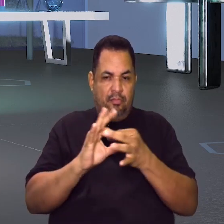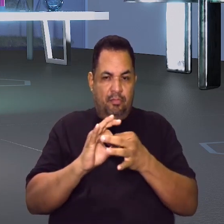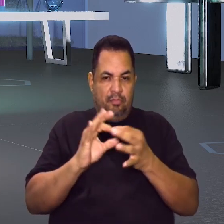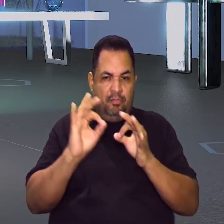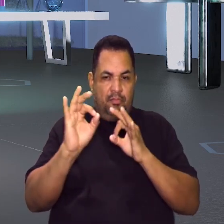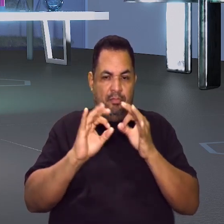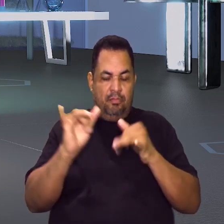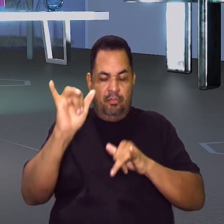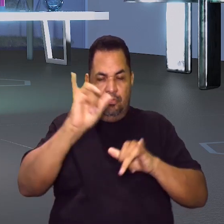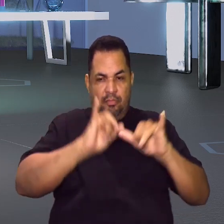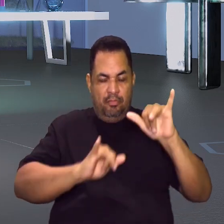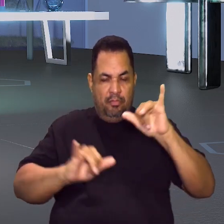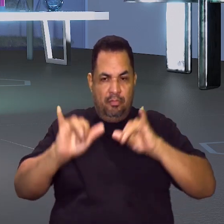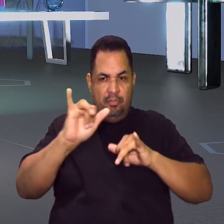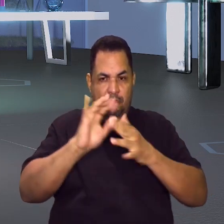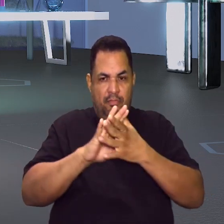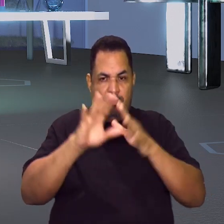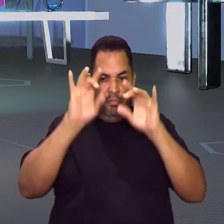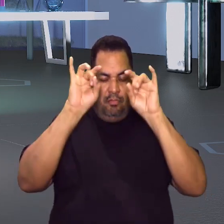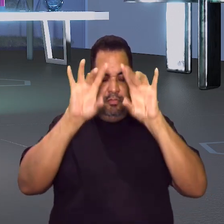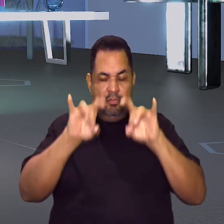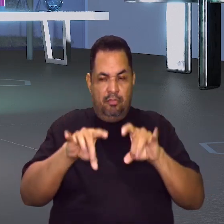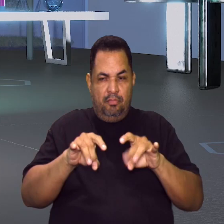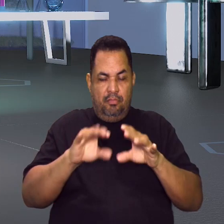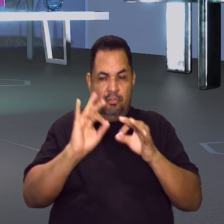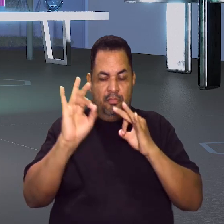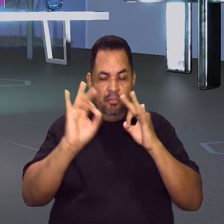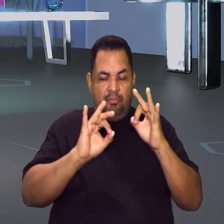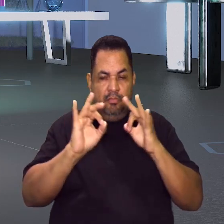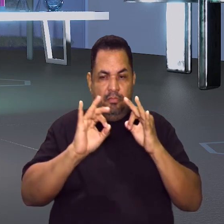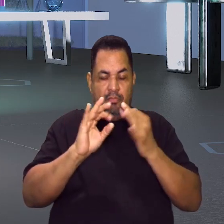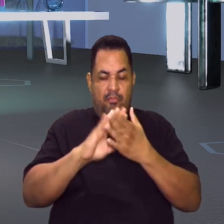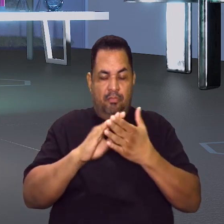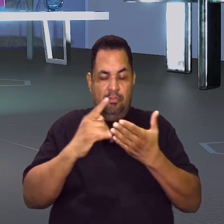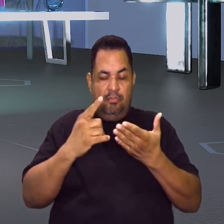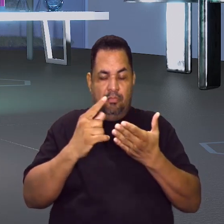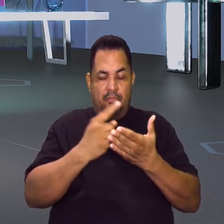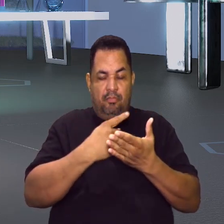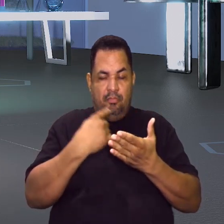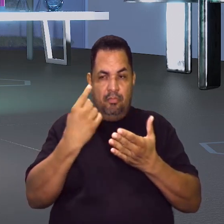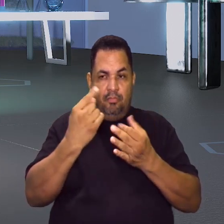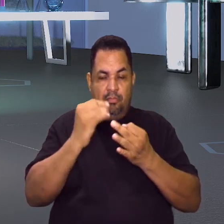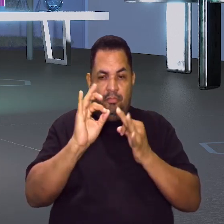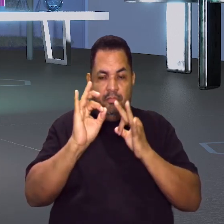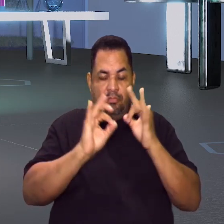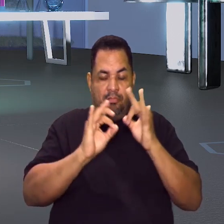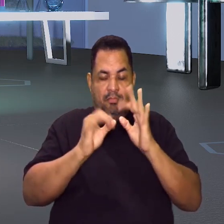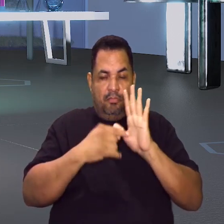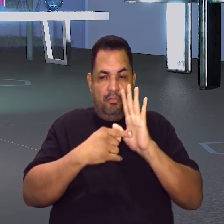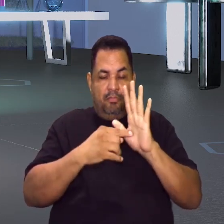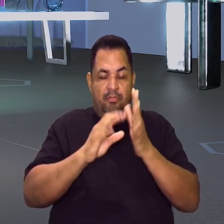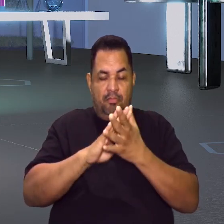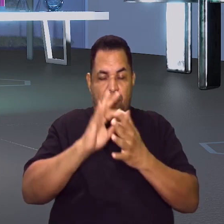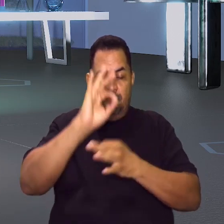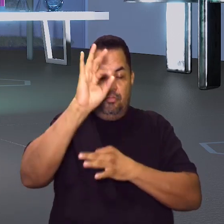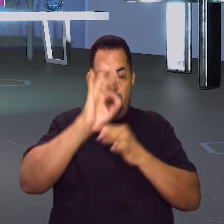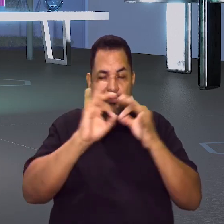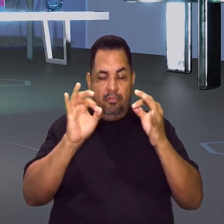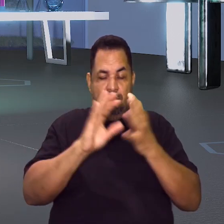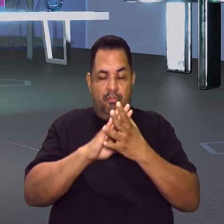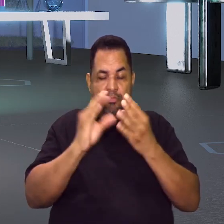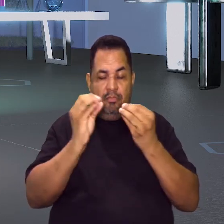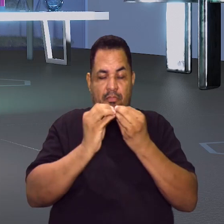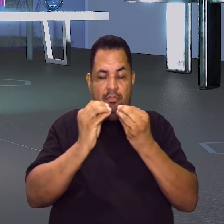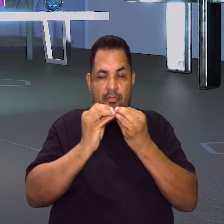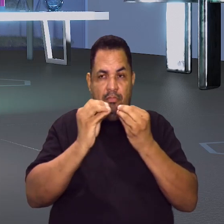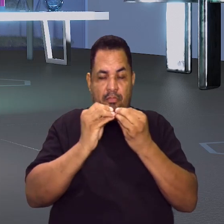ligações químicas especiais, digamos assim, onde nós mostramos a geometria de algumas